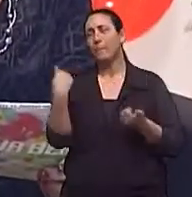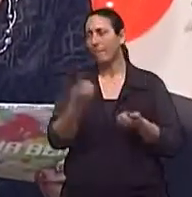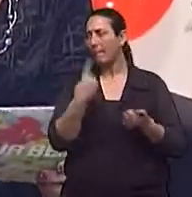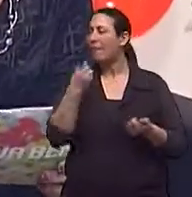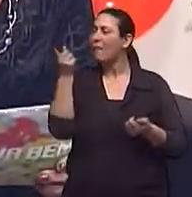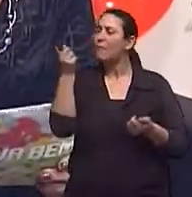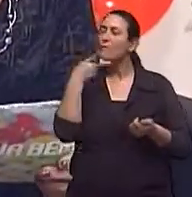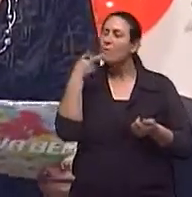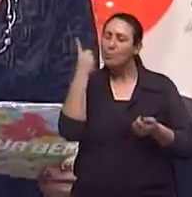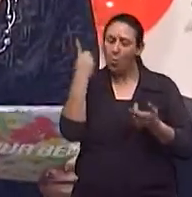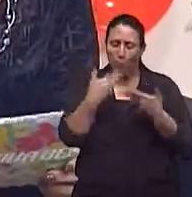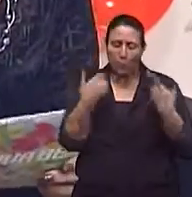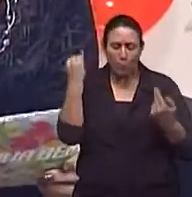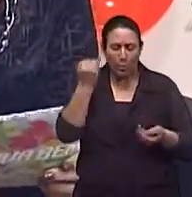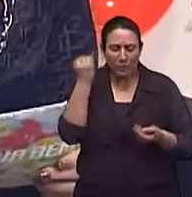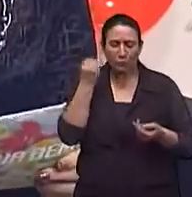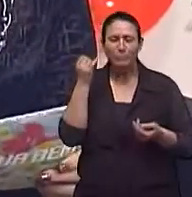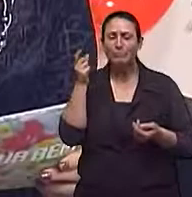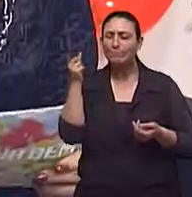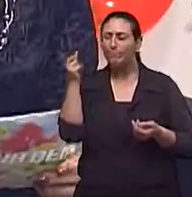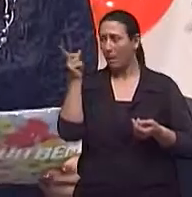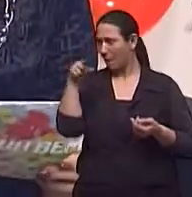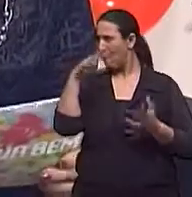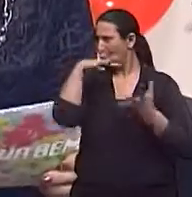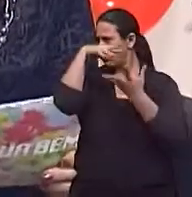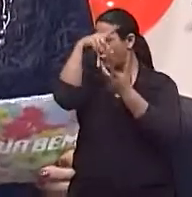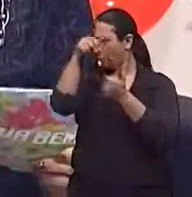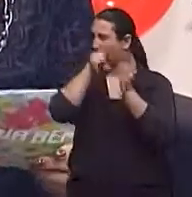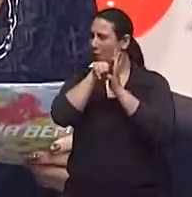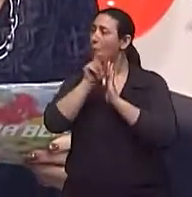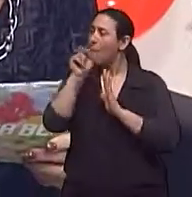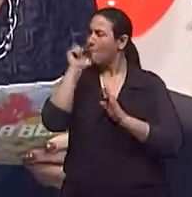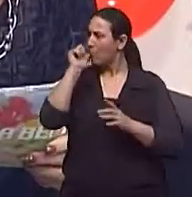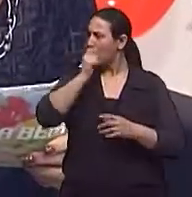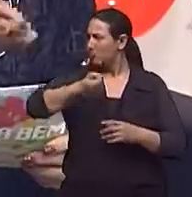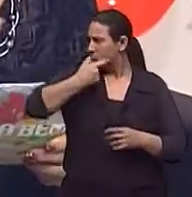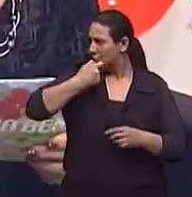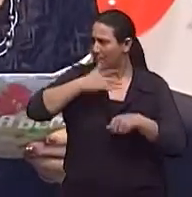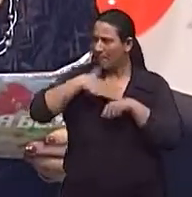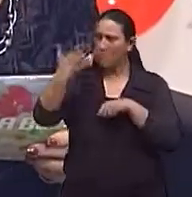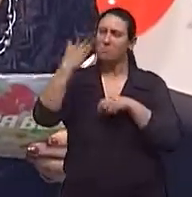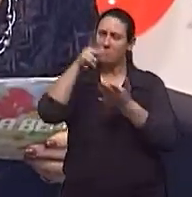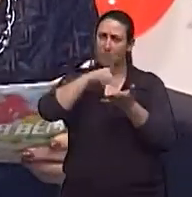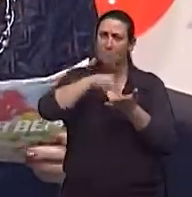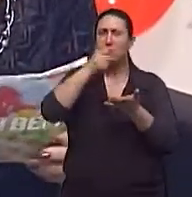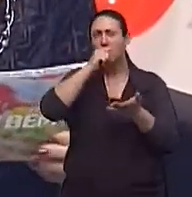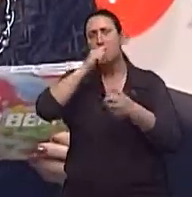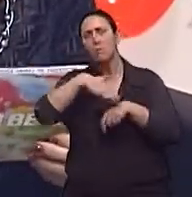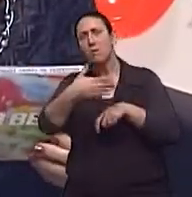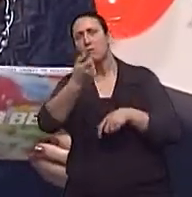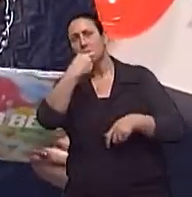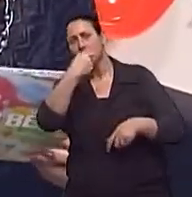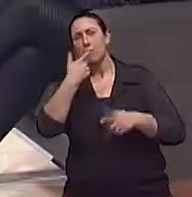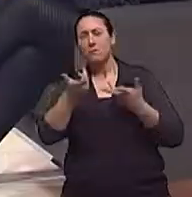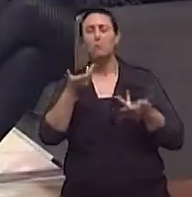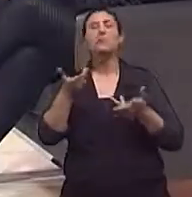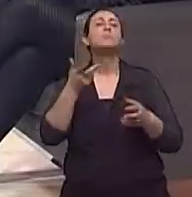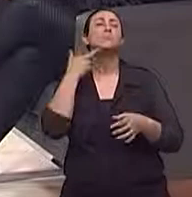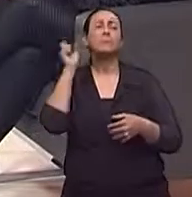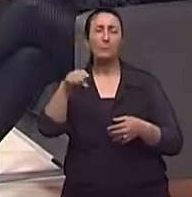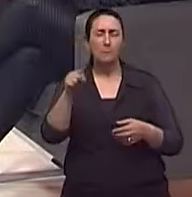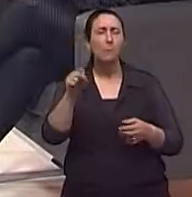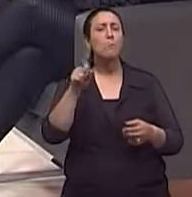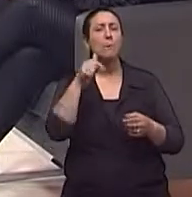tu me trouxeste um dado interessante que a Mundial né em que as mulheres se medicam mais que os homens para essas questões psíquicas